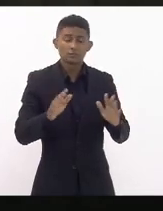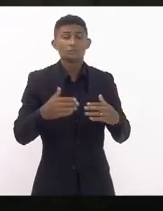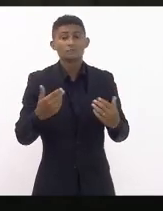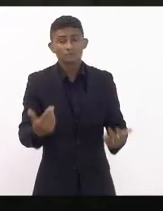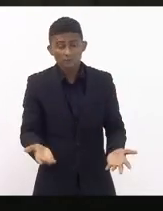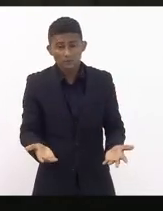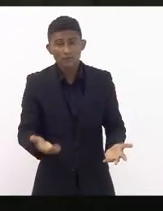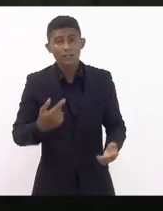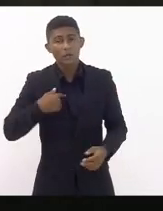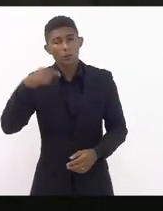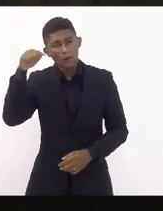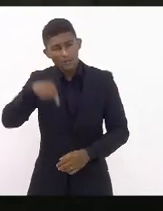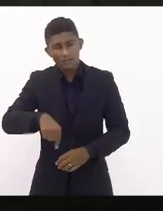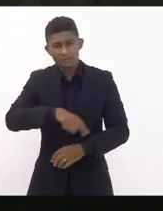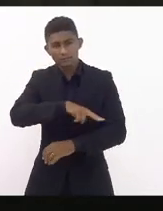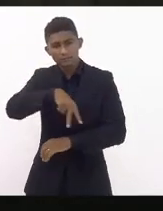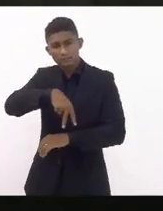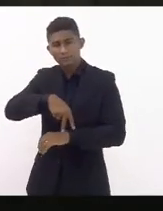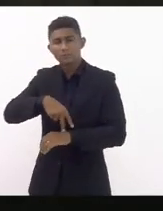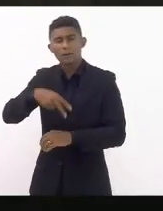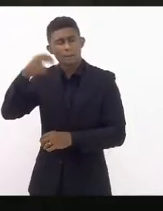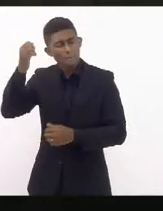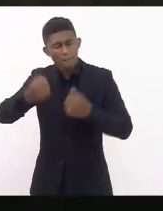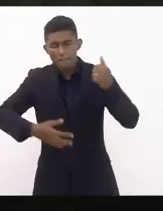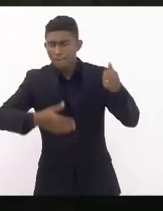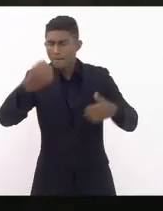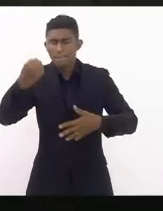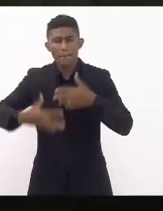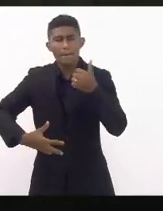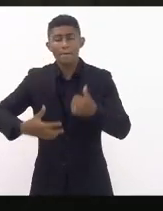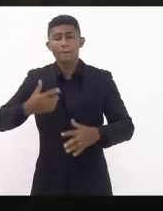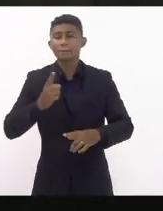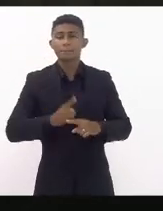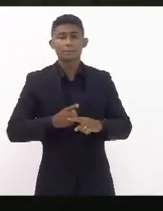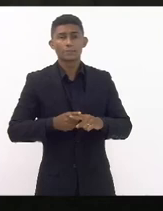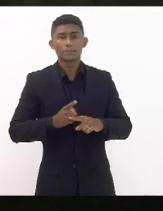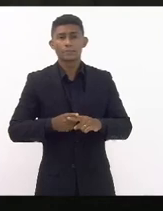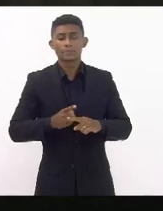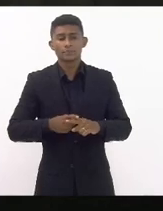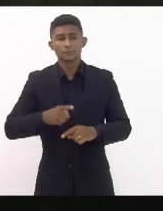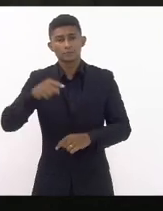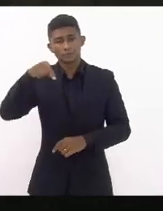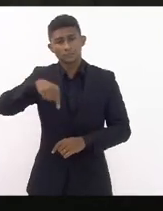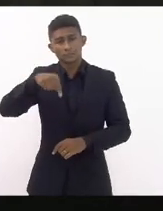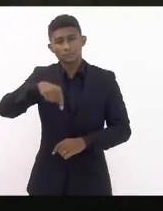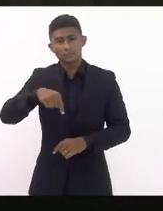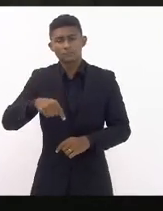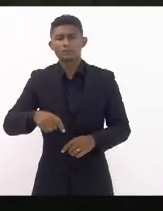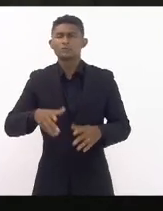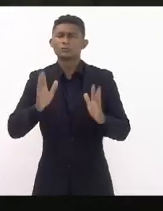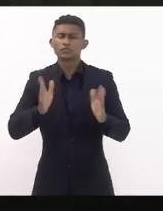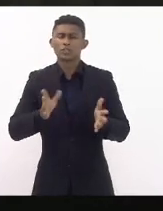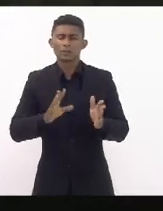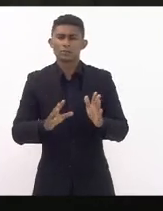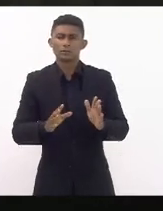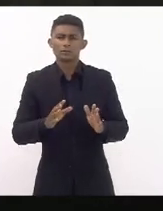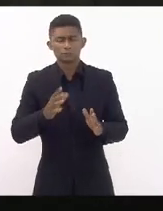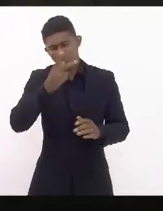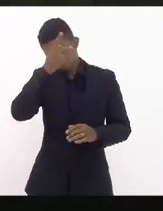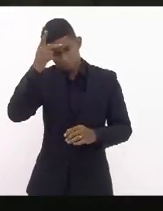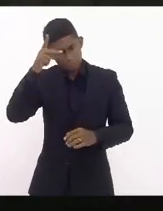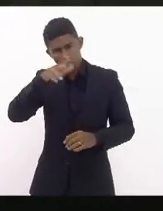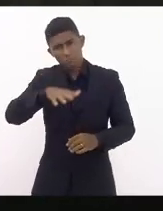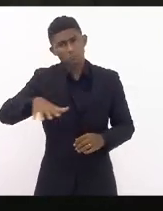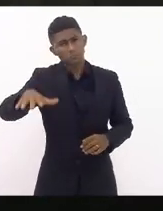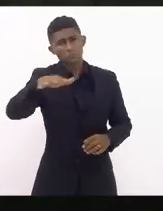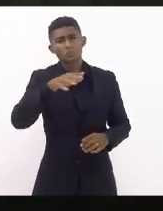necessidade aqui de vir debater. Porque aqui foi colocado para as egressas, não é